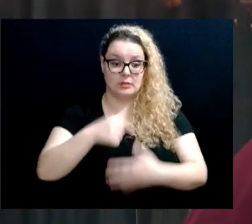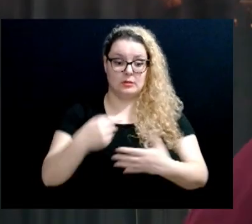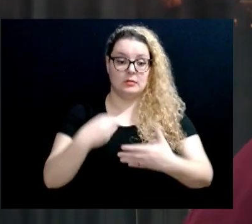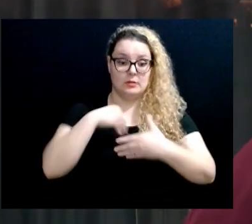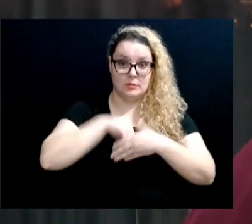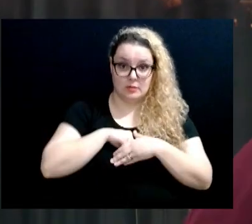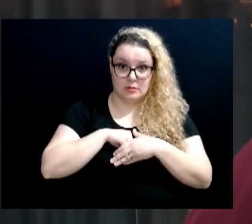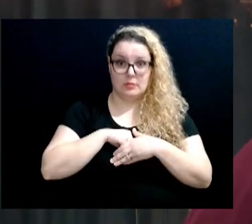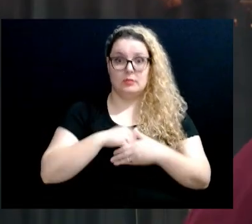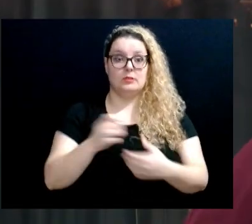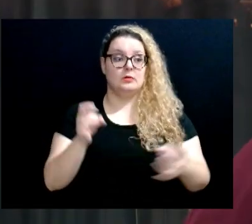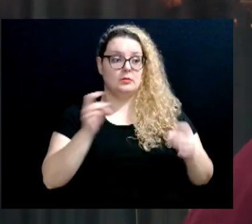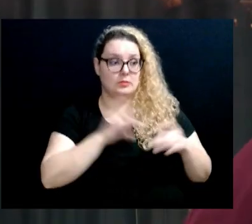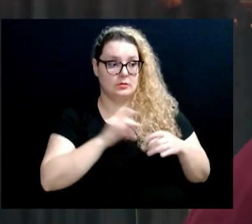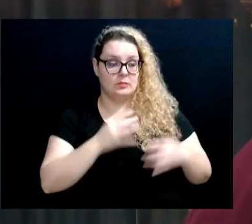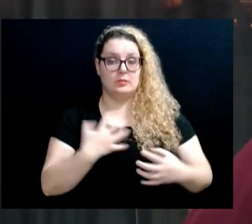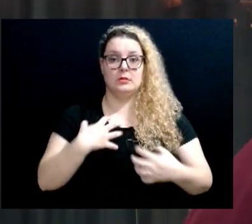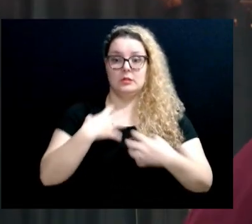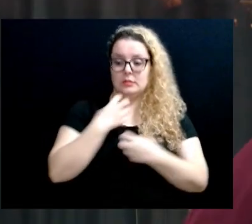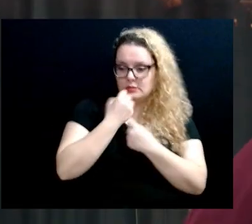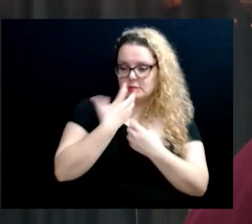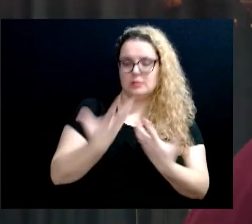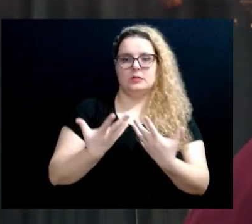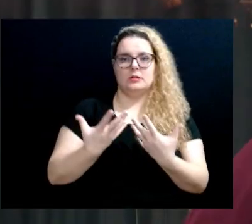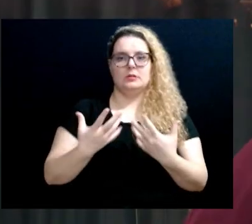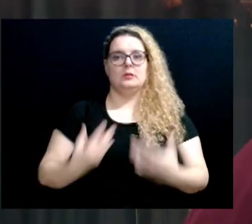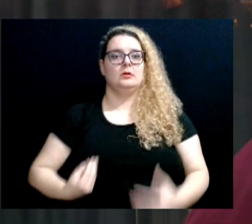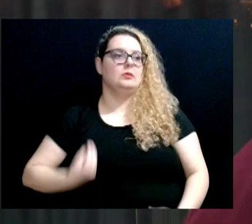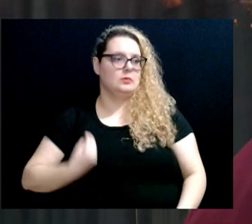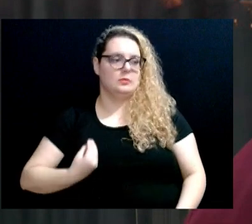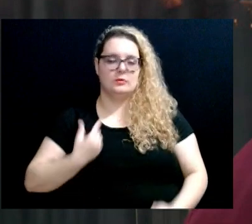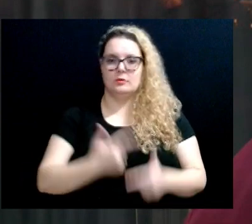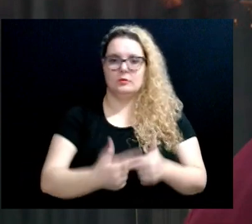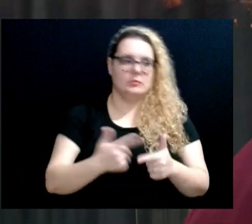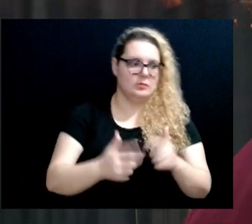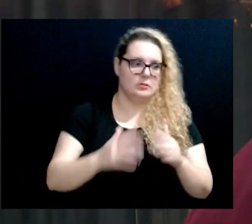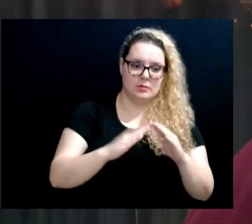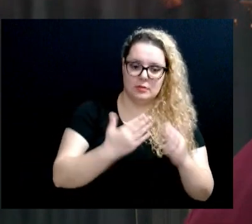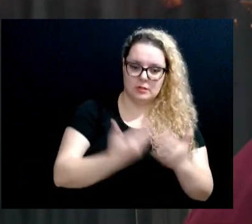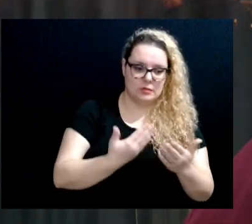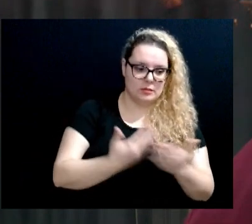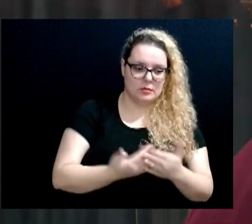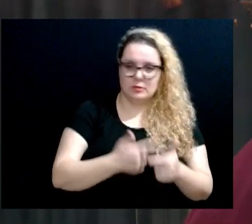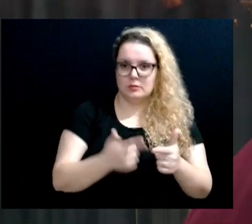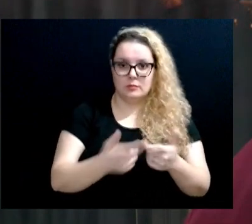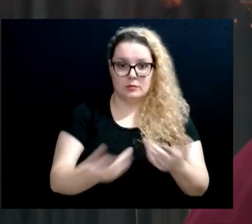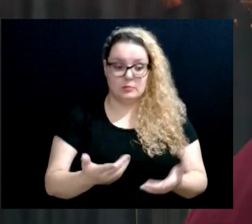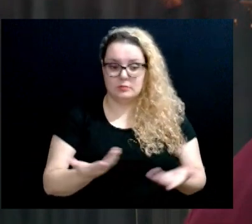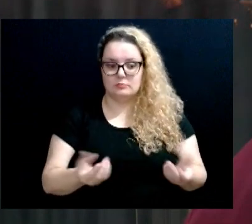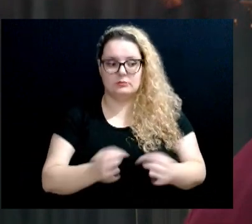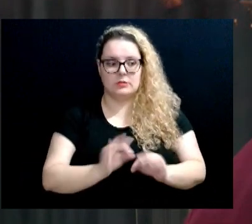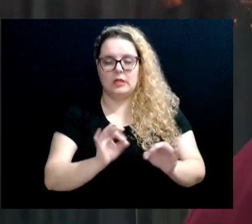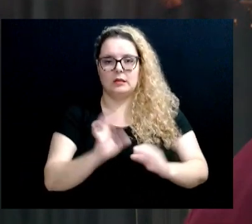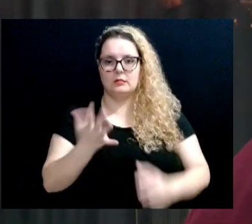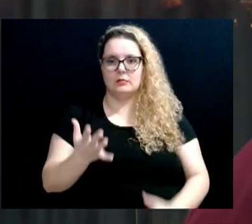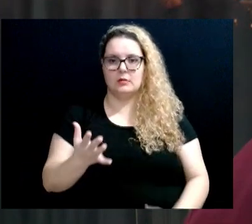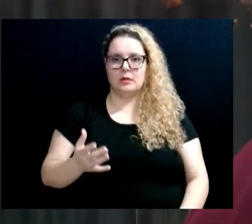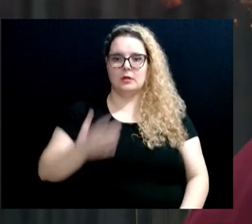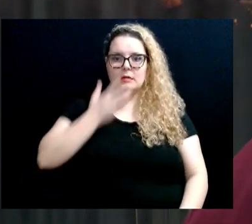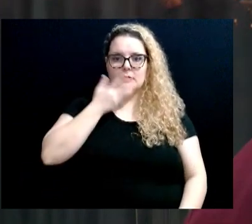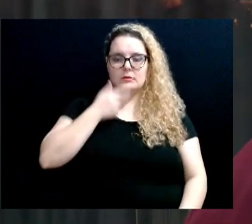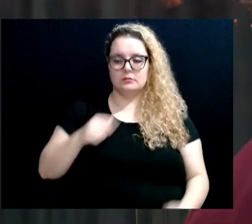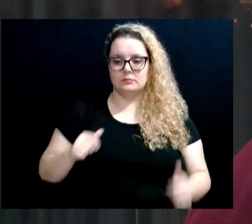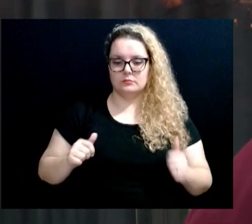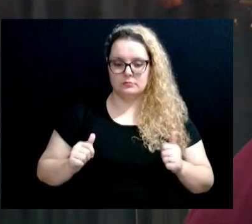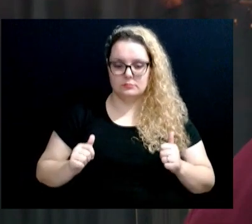suas angústias, as questões que ela vive na escola, né? Então ela se torna aquela criança apática. E ao se criar uma